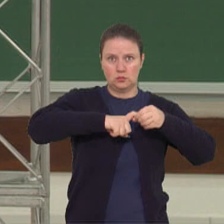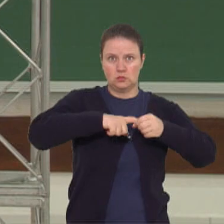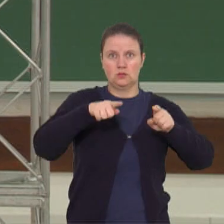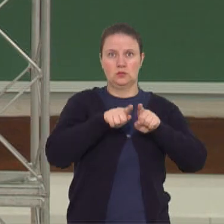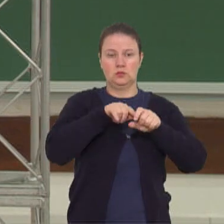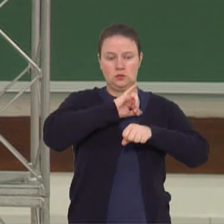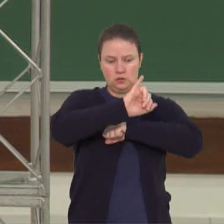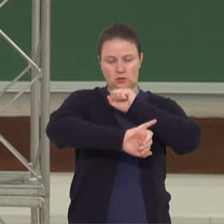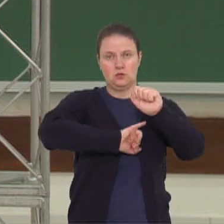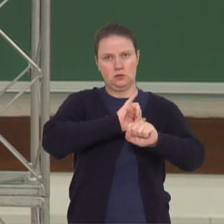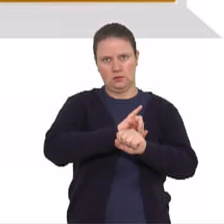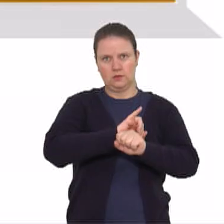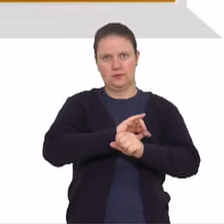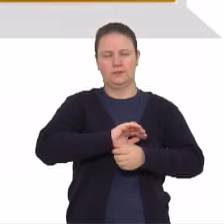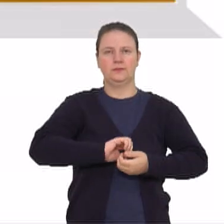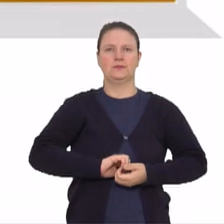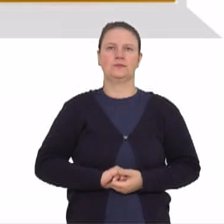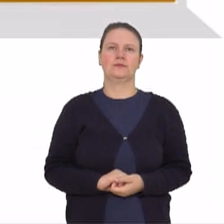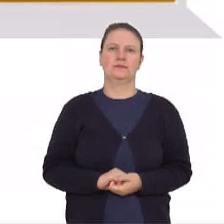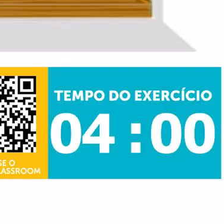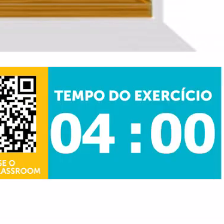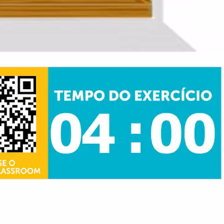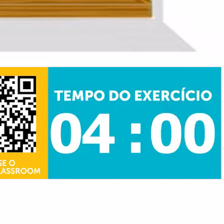na internet.